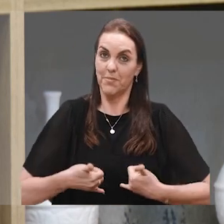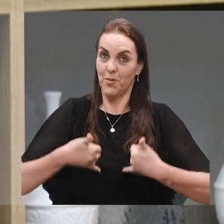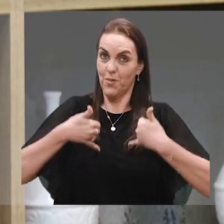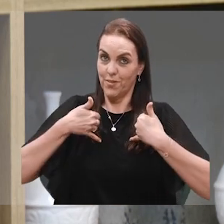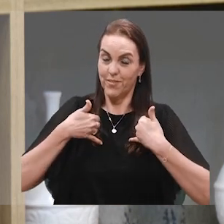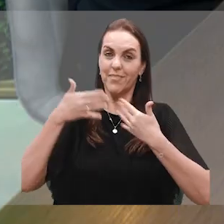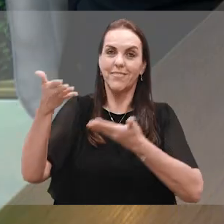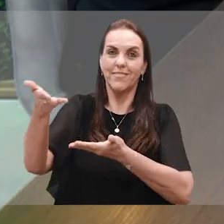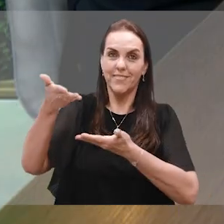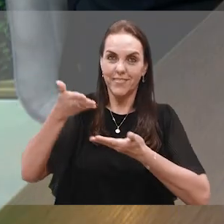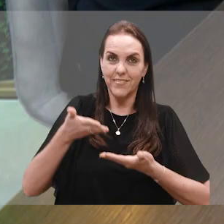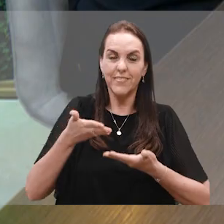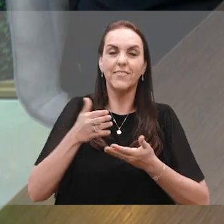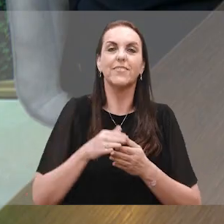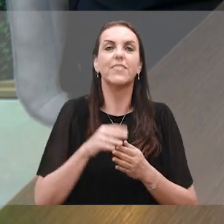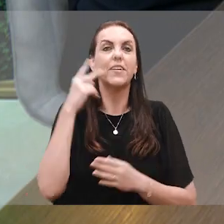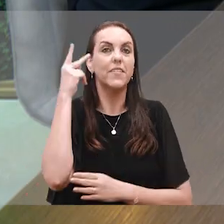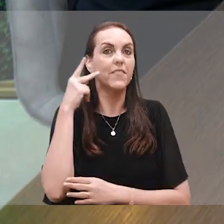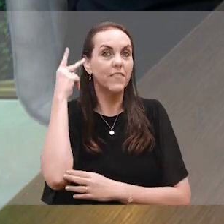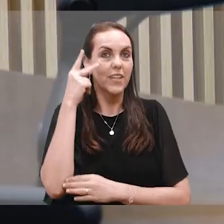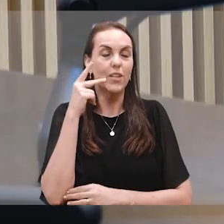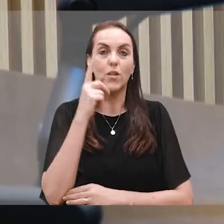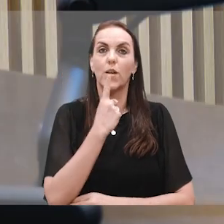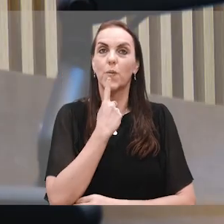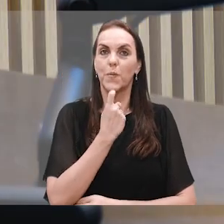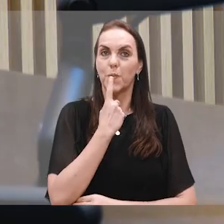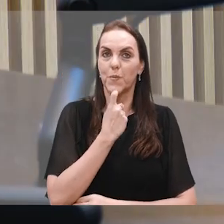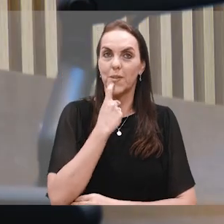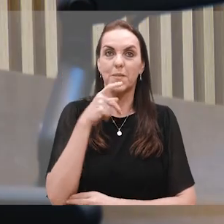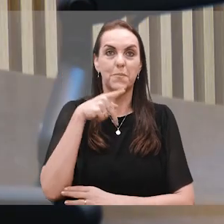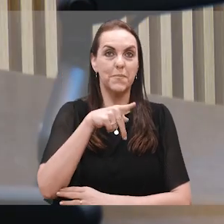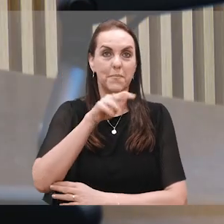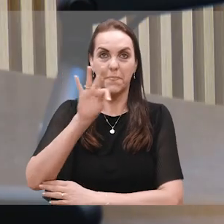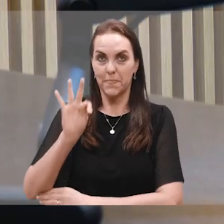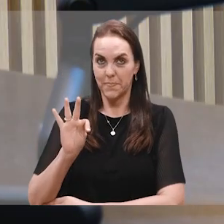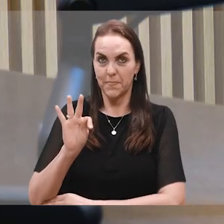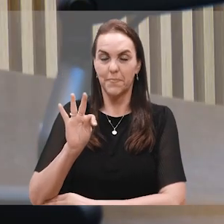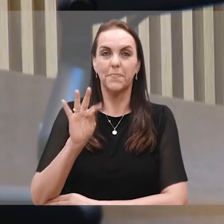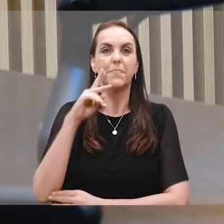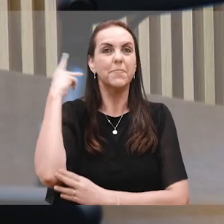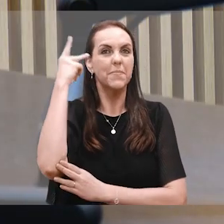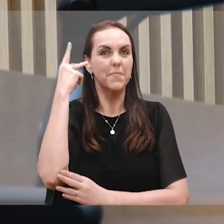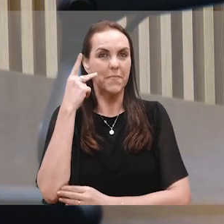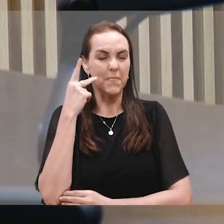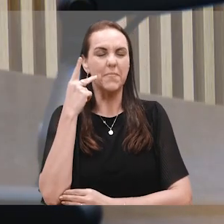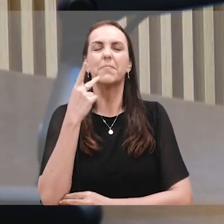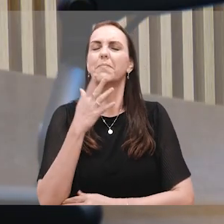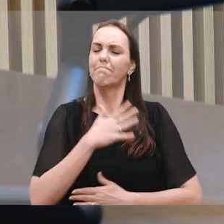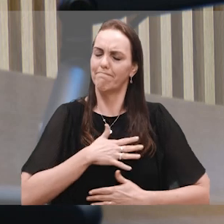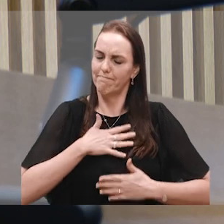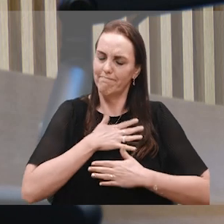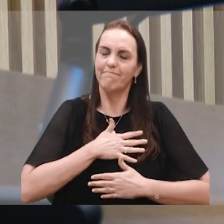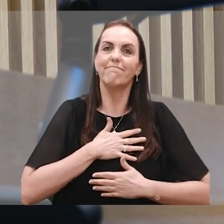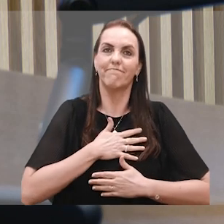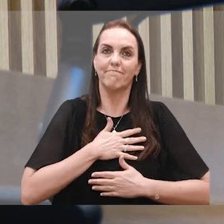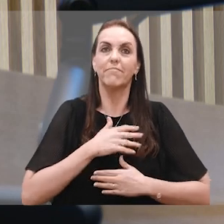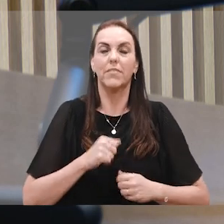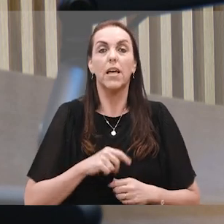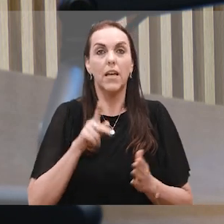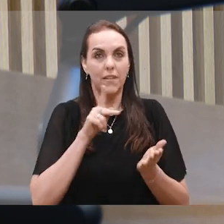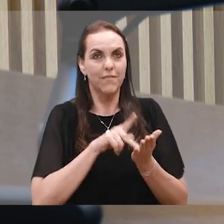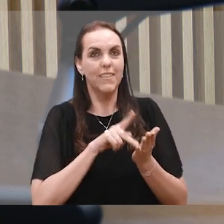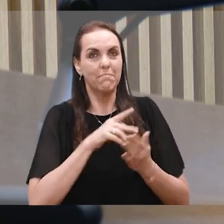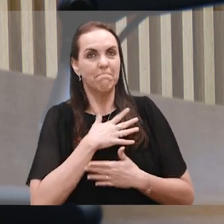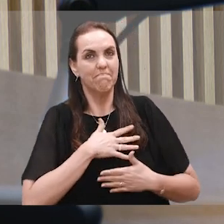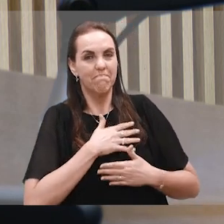a honra de recebermos aqui a vereadora Rose Frigeri, do PT. Vereadora, é um prazer tê-la aqui. Prazer é meu,